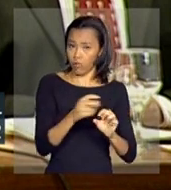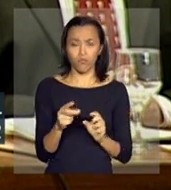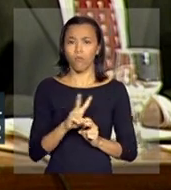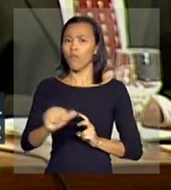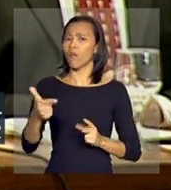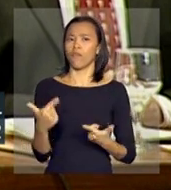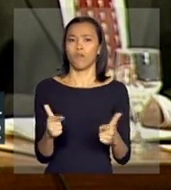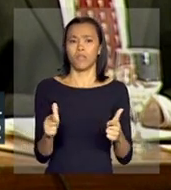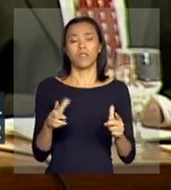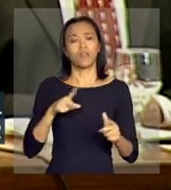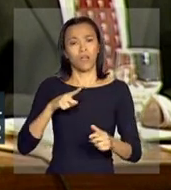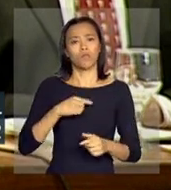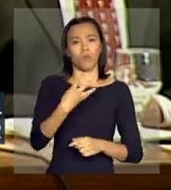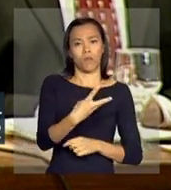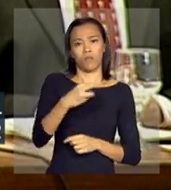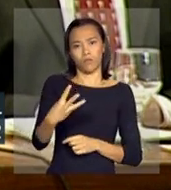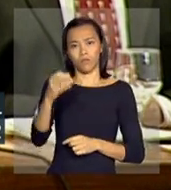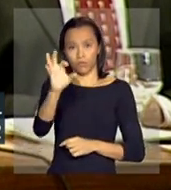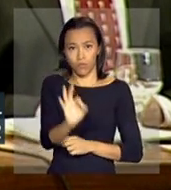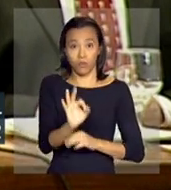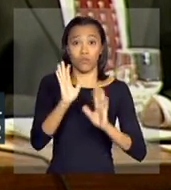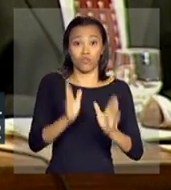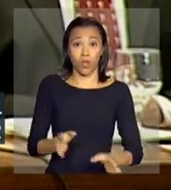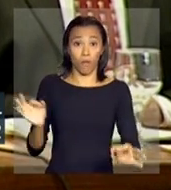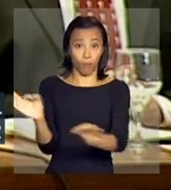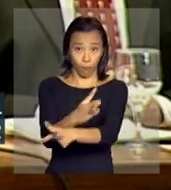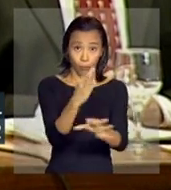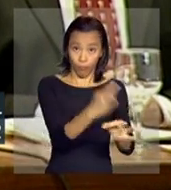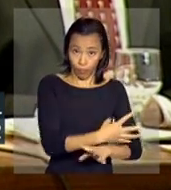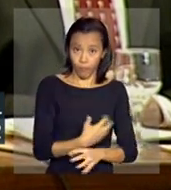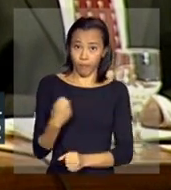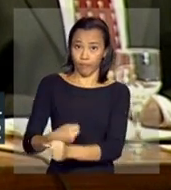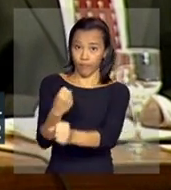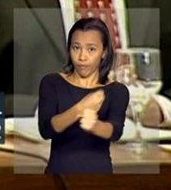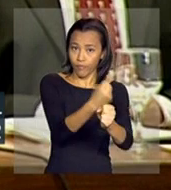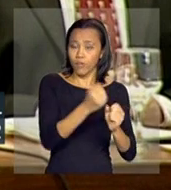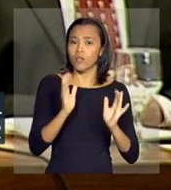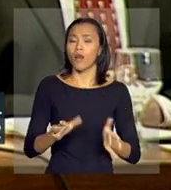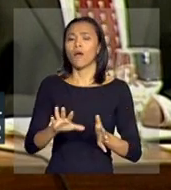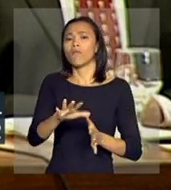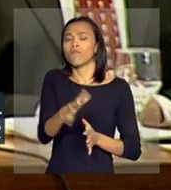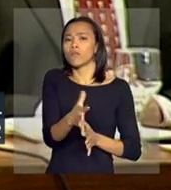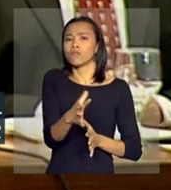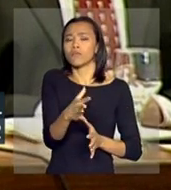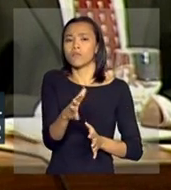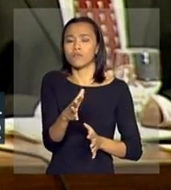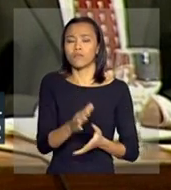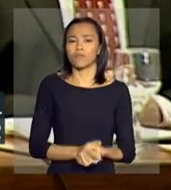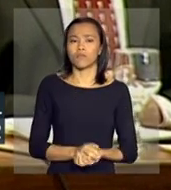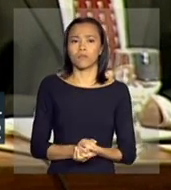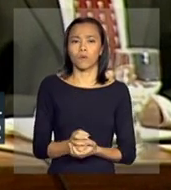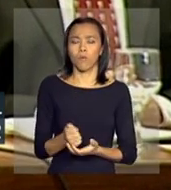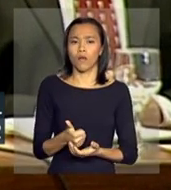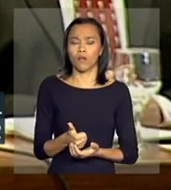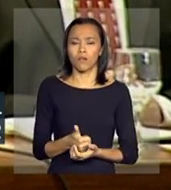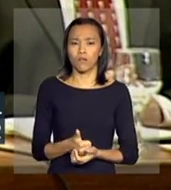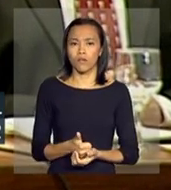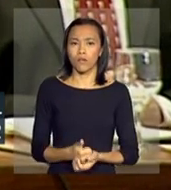hoje 43% das obras executadas, temos aproximadamente quase